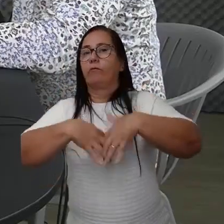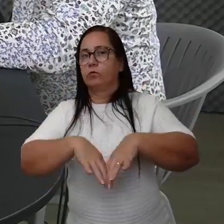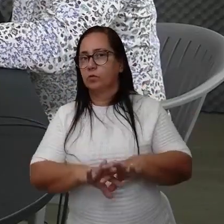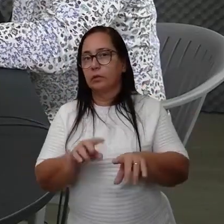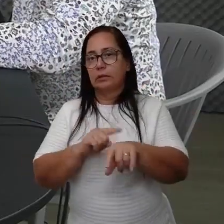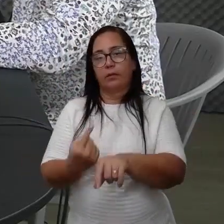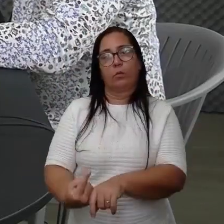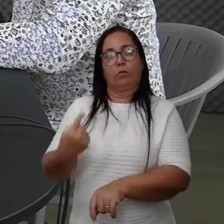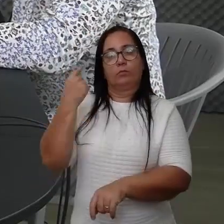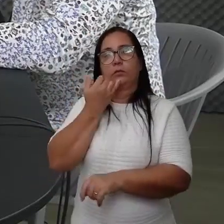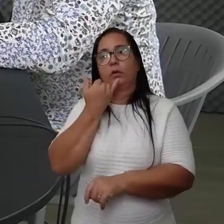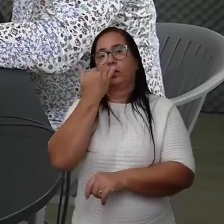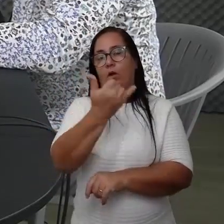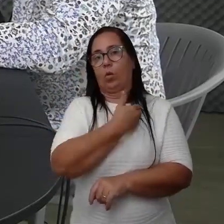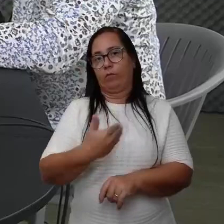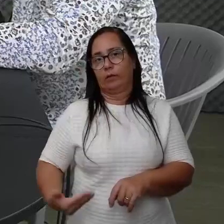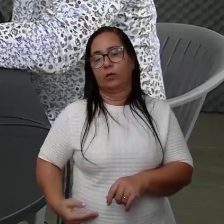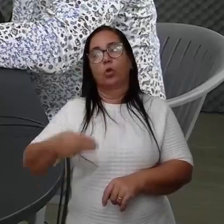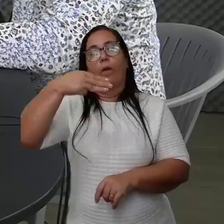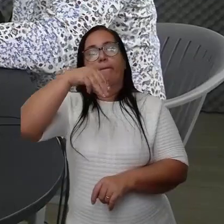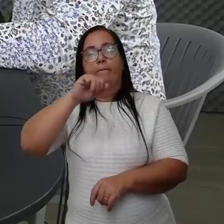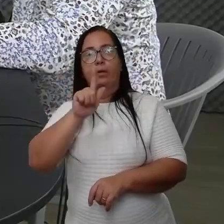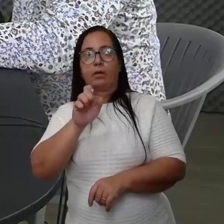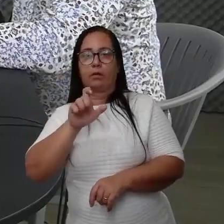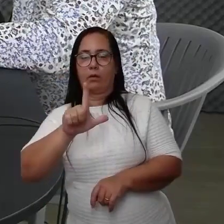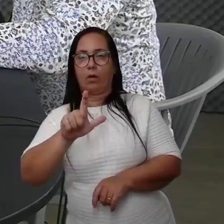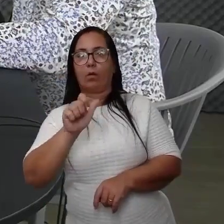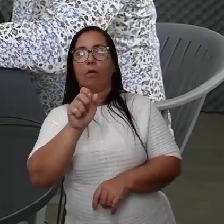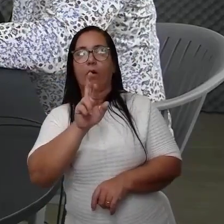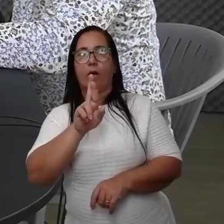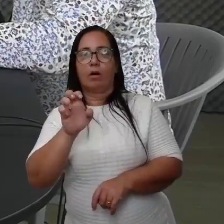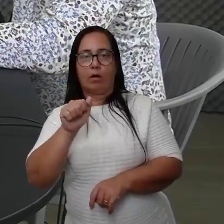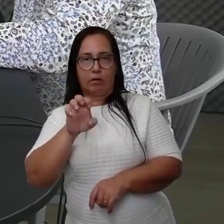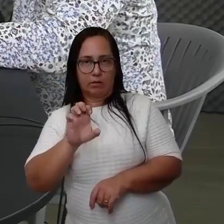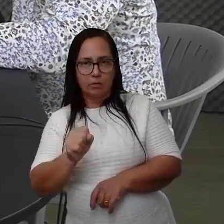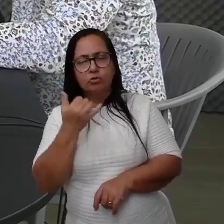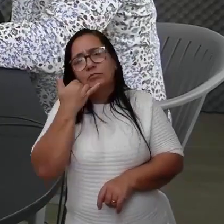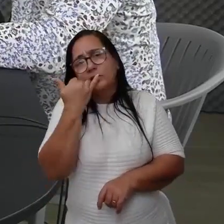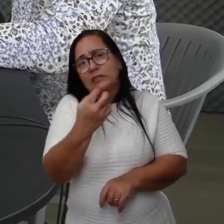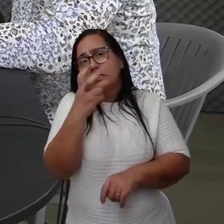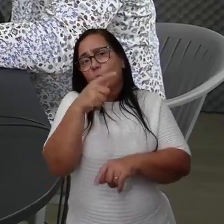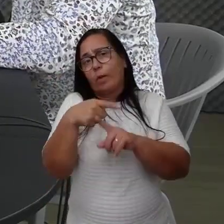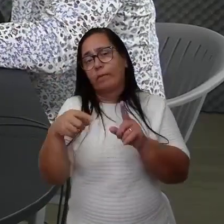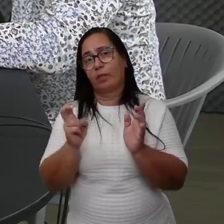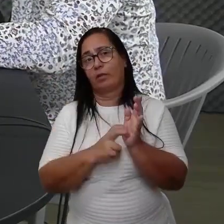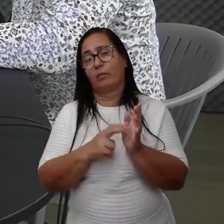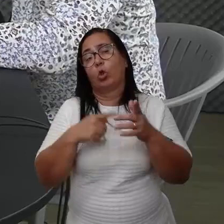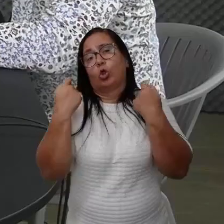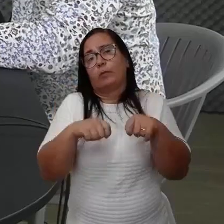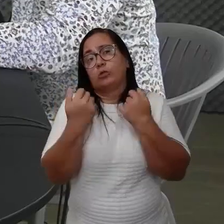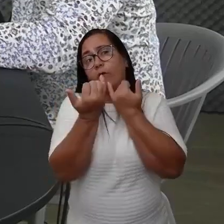gente ligava para a casa do governador Miguel Arraes. Dona Madalena, 6h30 da manhã, me desculpe estar ligando tão cedo para a senhora, é porque eu estou precisando